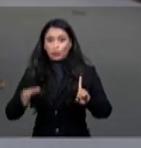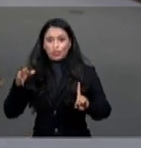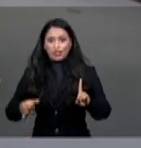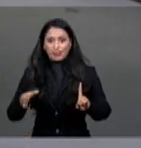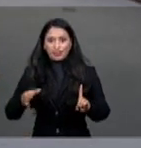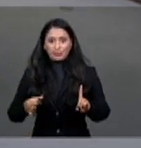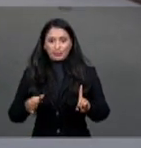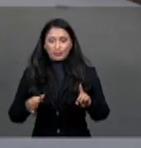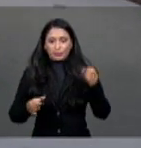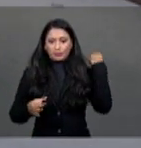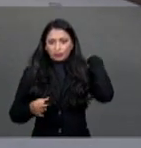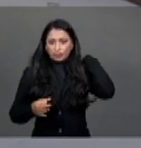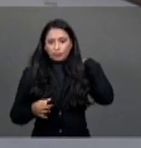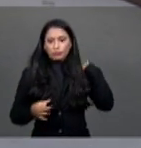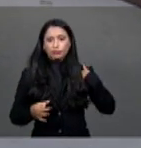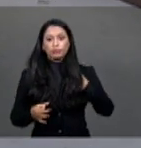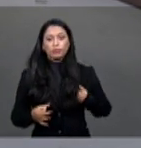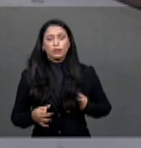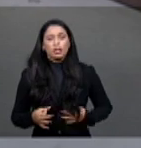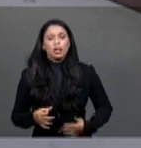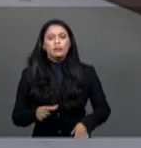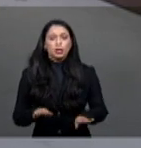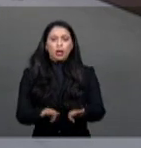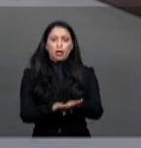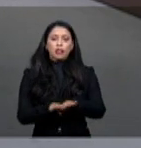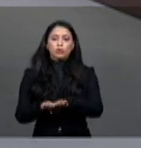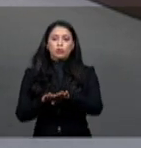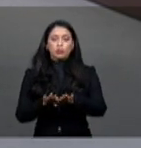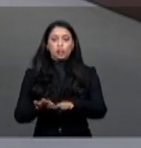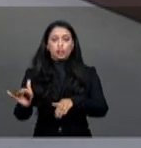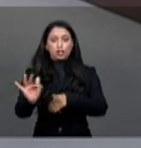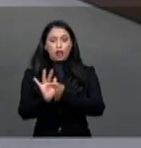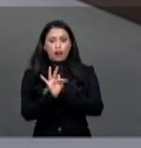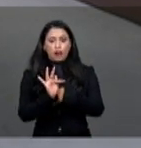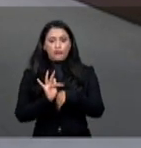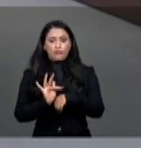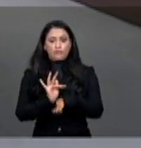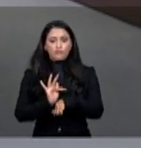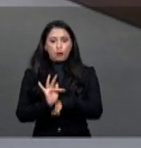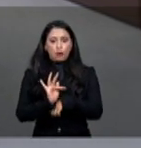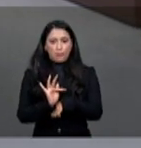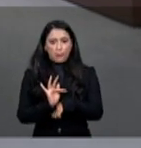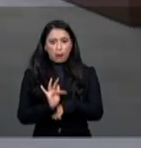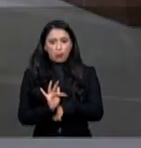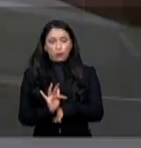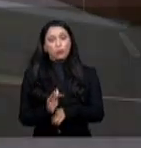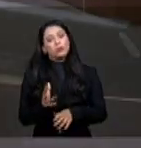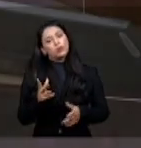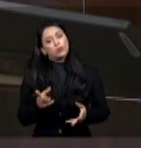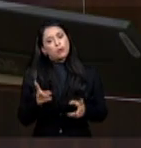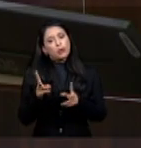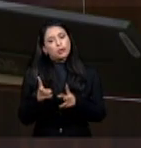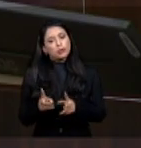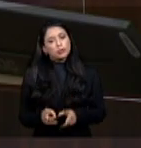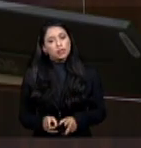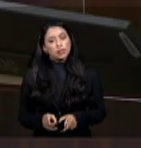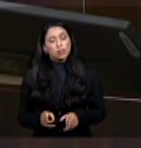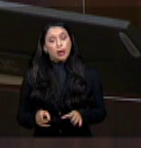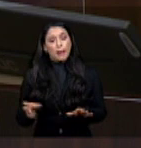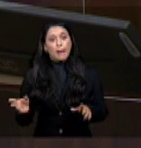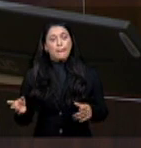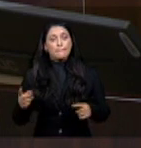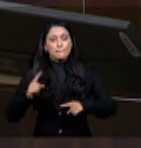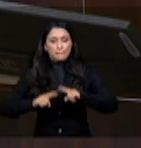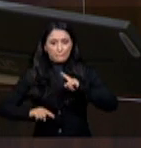aproximando cada vez mais portanto a igualdade formal da Igualdade material e antes de